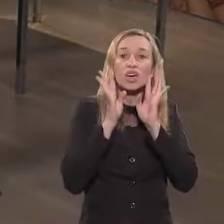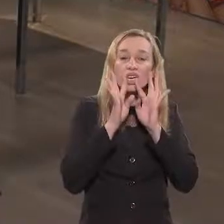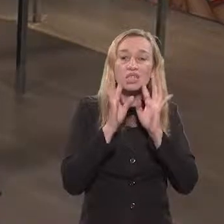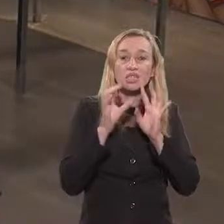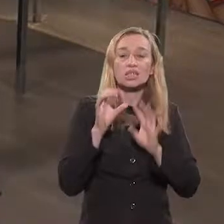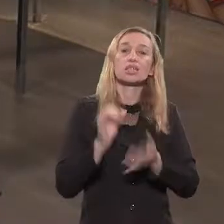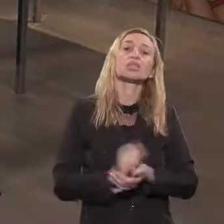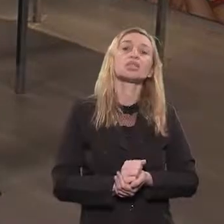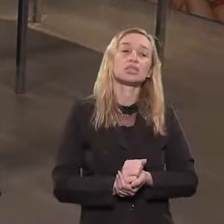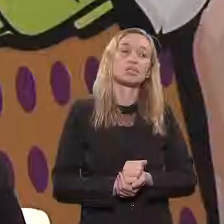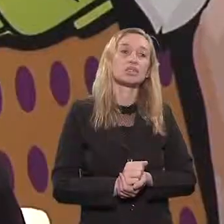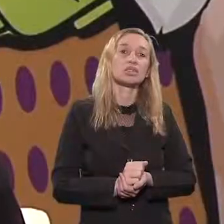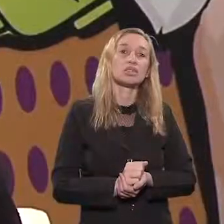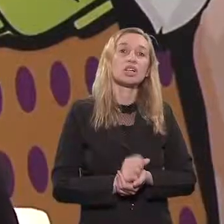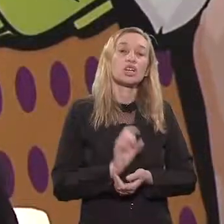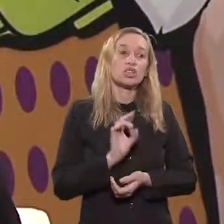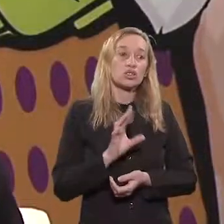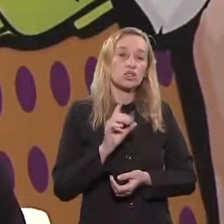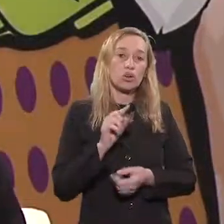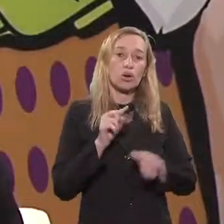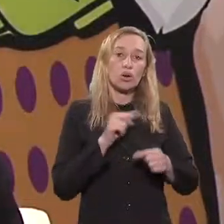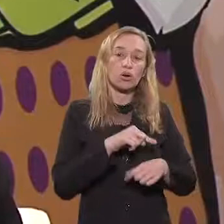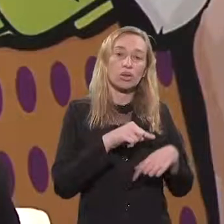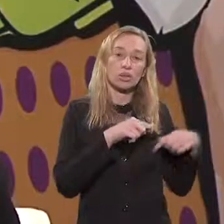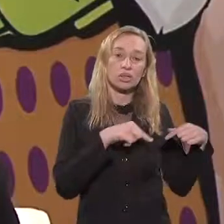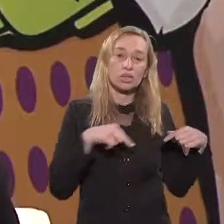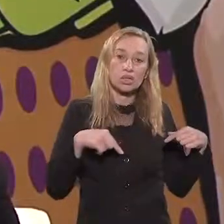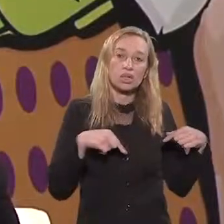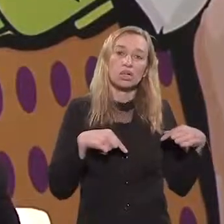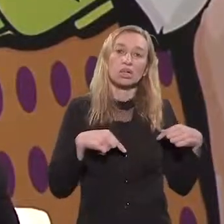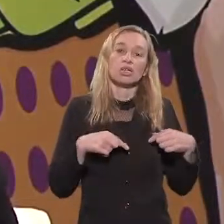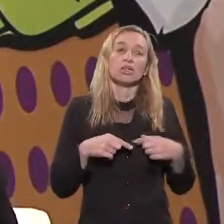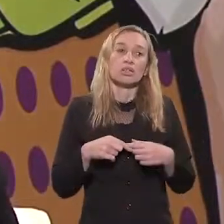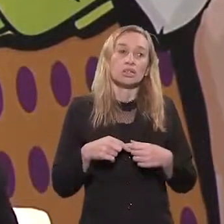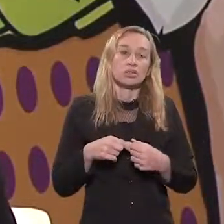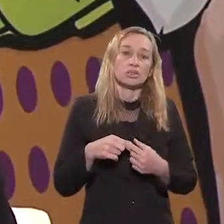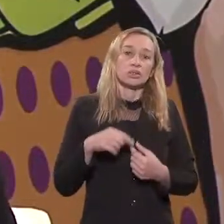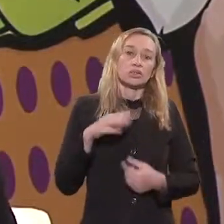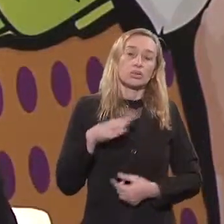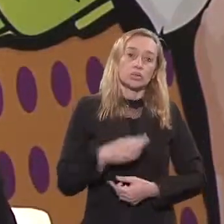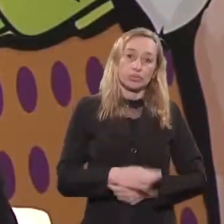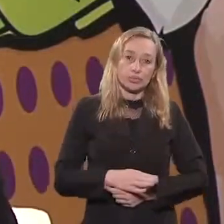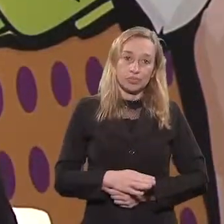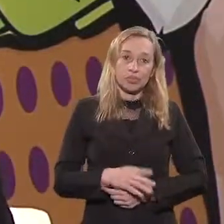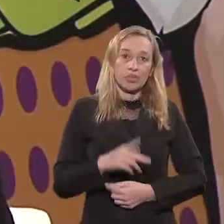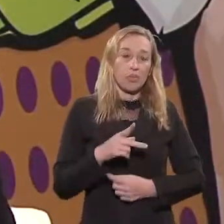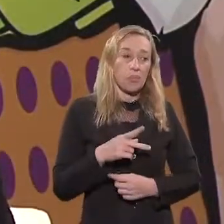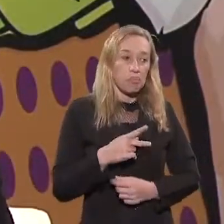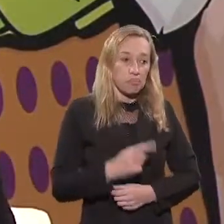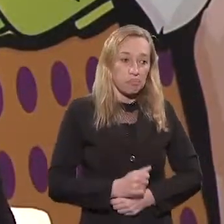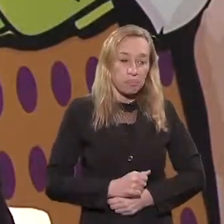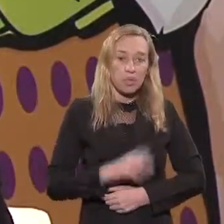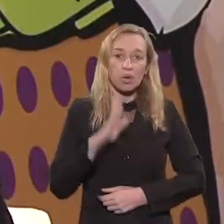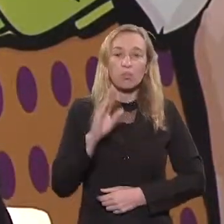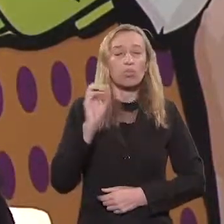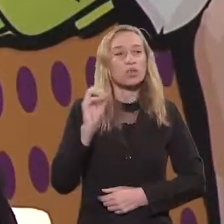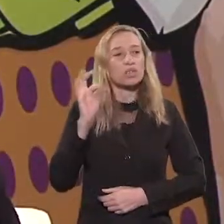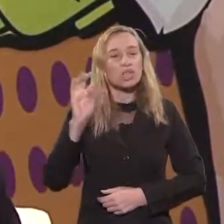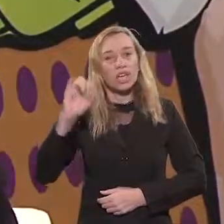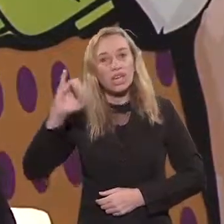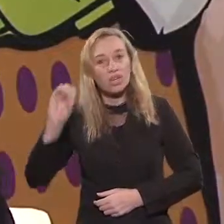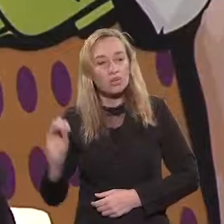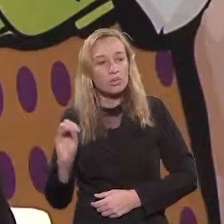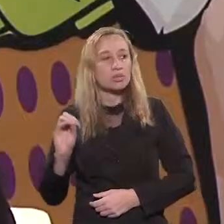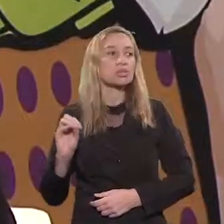tem uma página no Face, no Instagram, né? Só digitar Botega das Artes com 2T e aí já vai entrar direto com eles ou entrar em contato, que